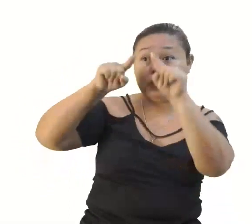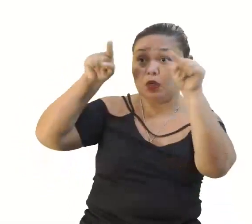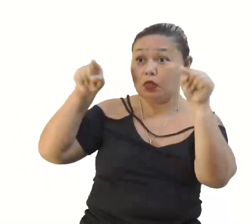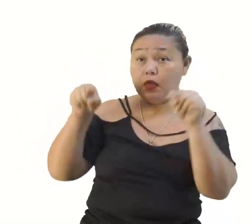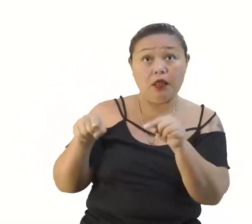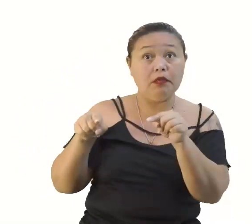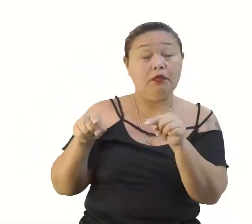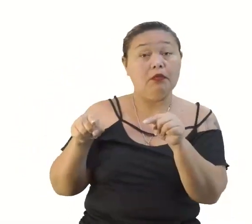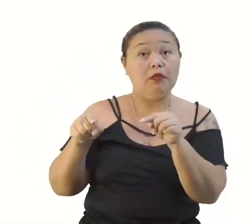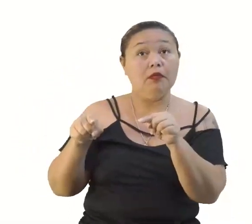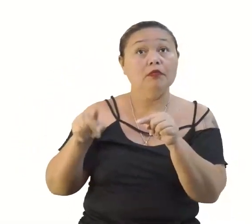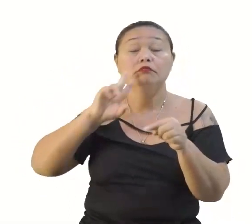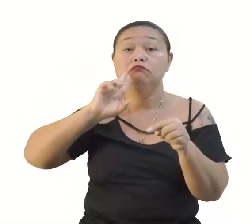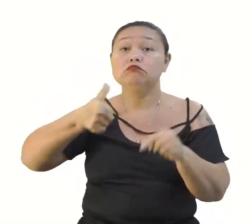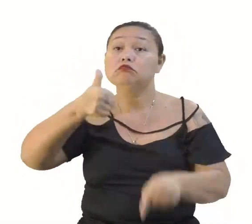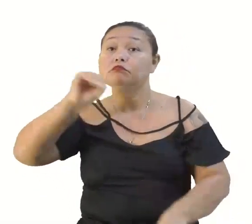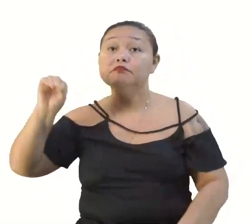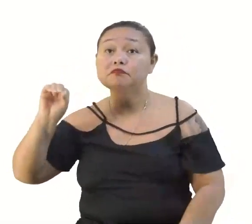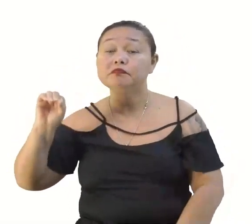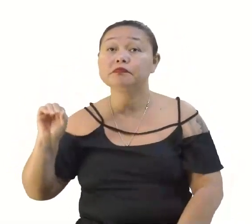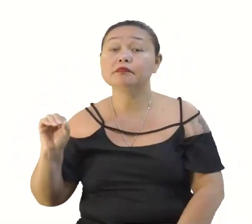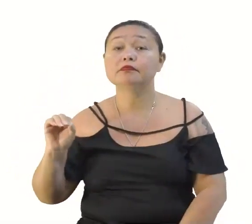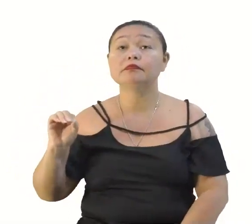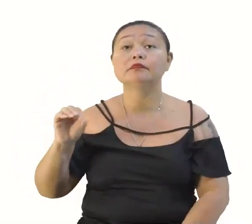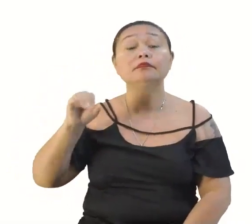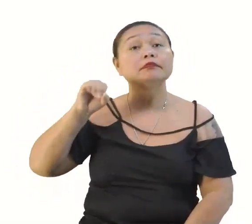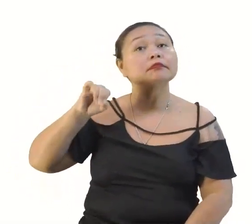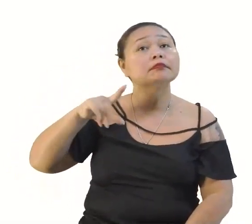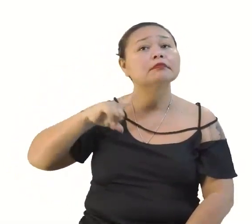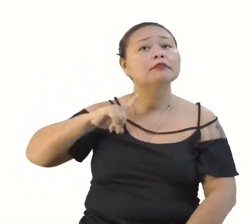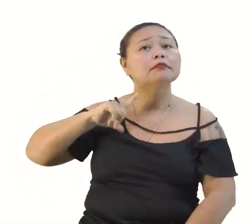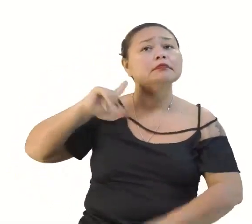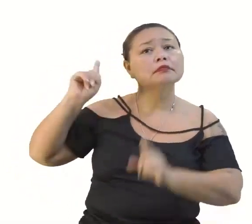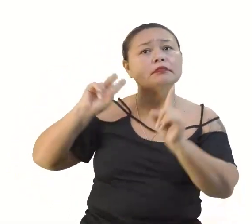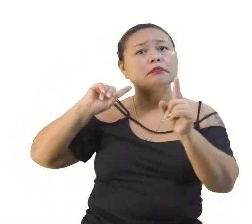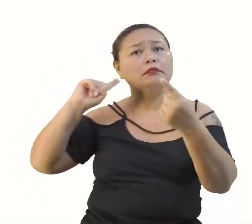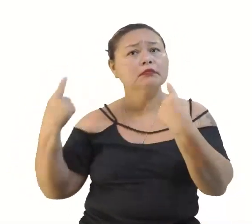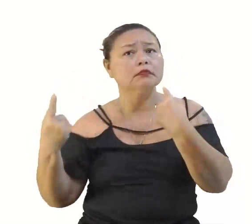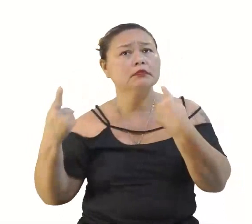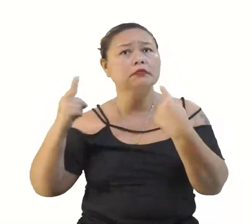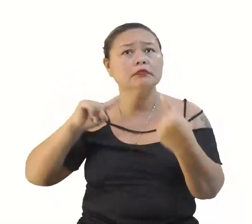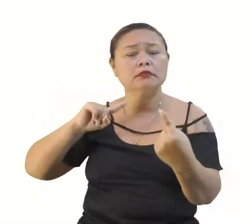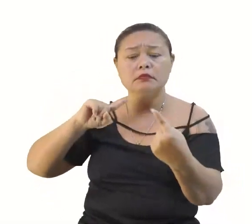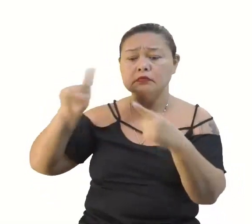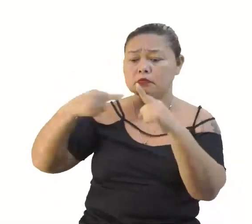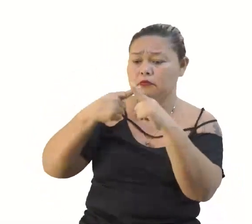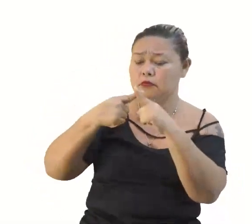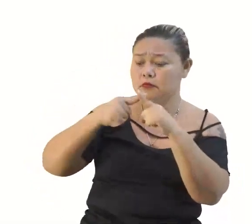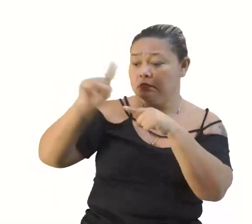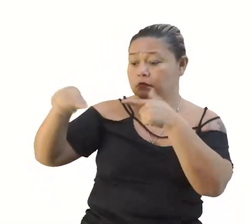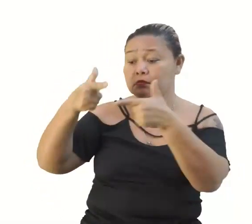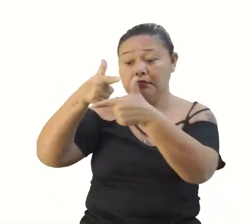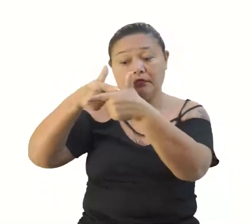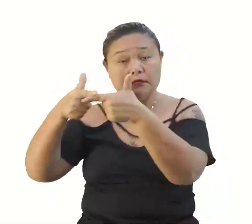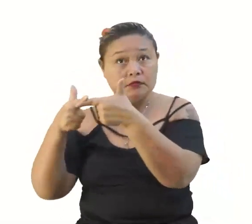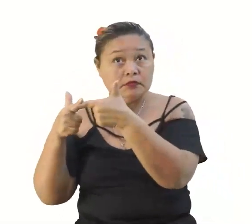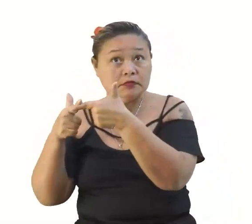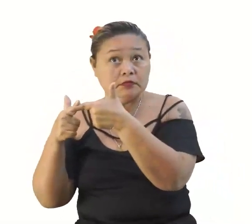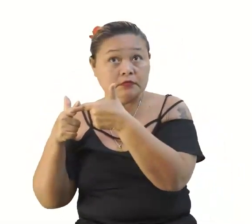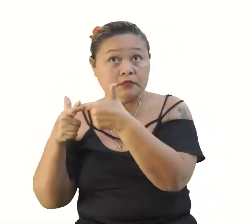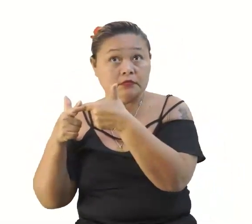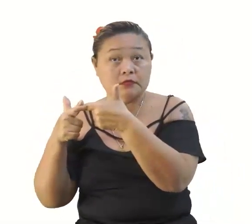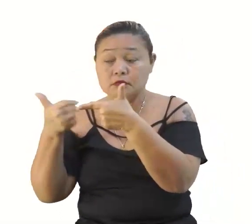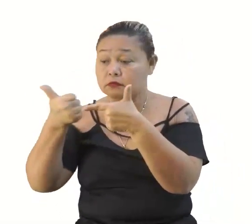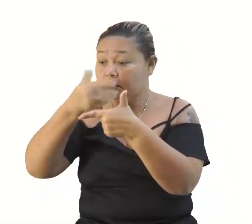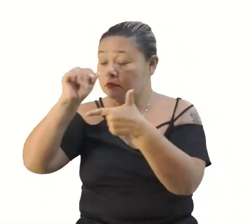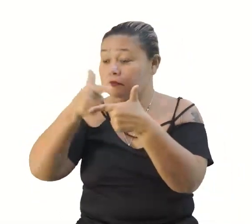valor. O resultado seria 100. E se a gente fosse fazer o processo inverso, né? Tá multiplicando, vai passar? Dividindo. Então, 100